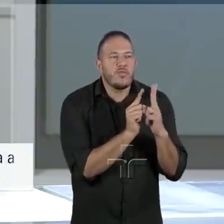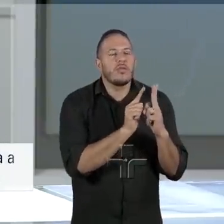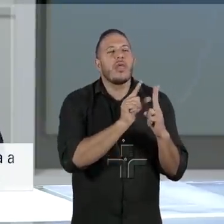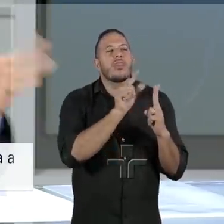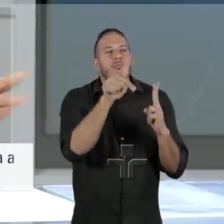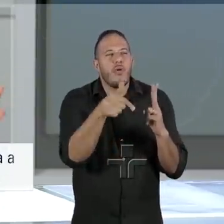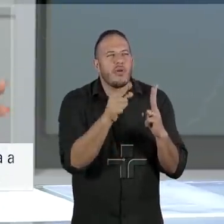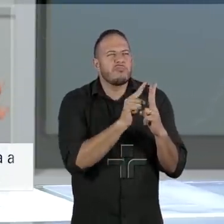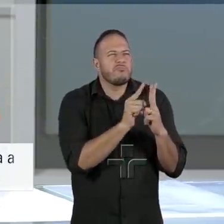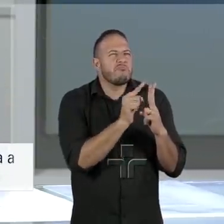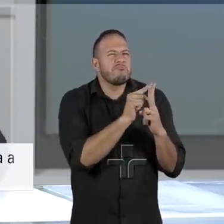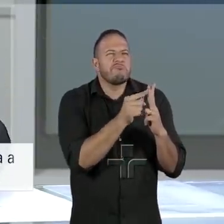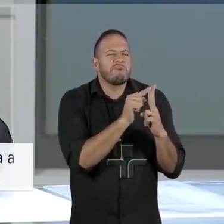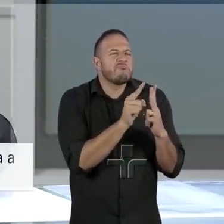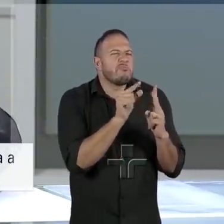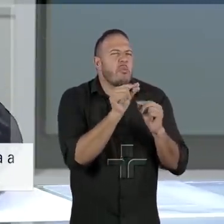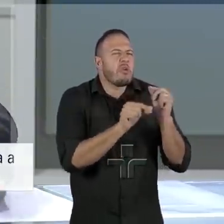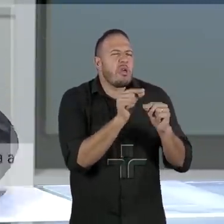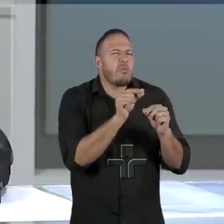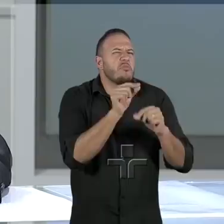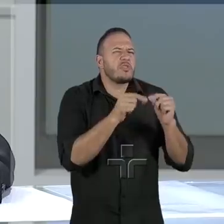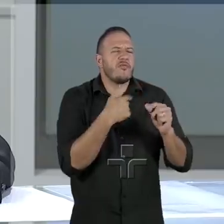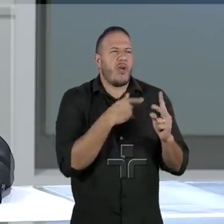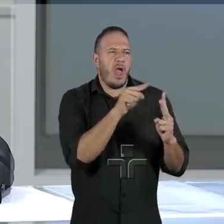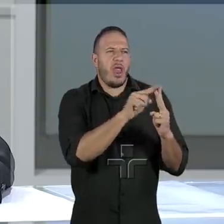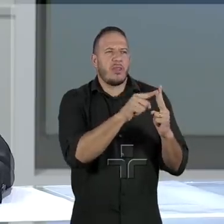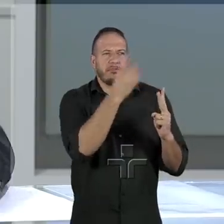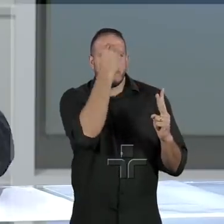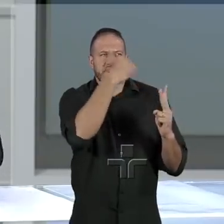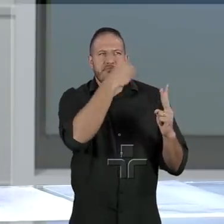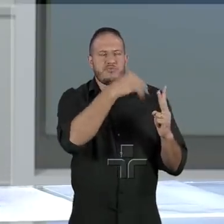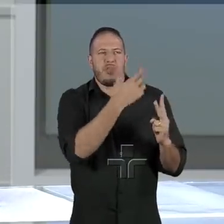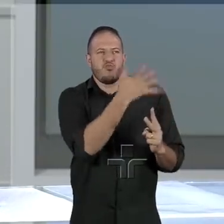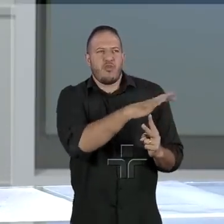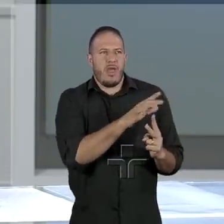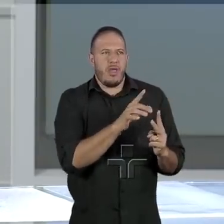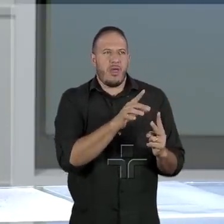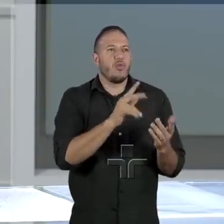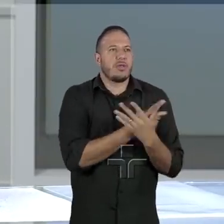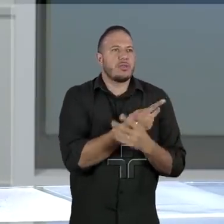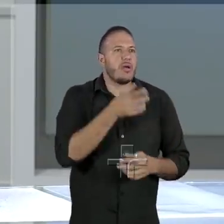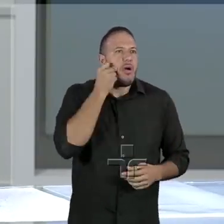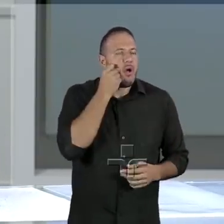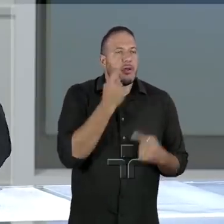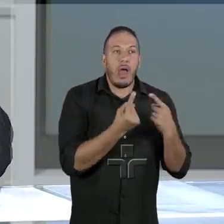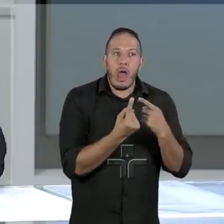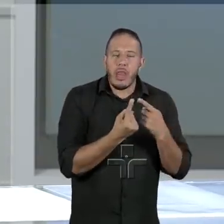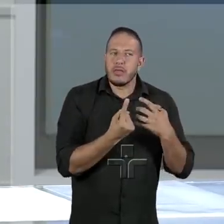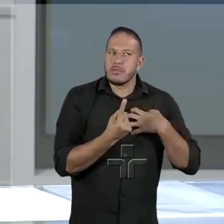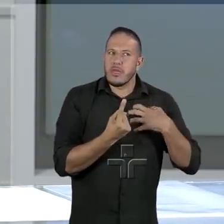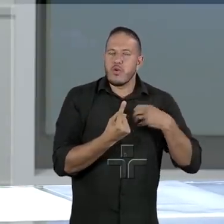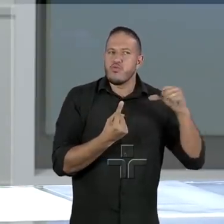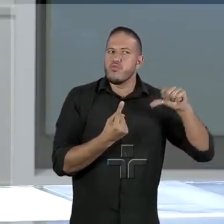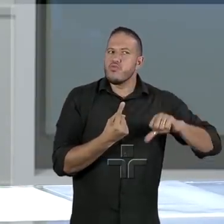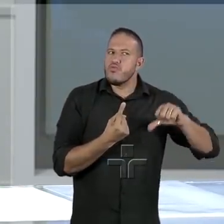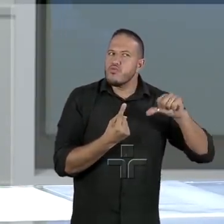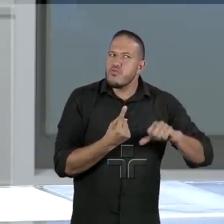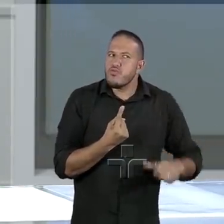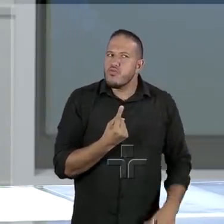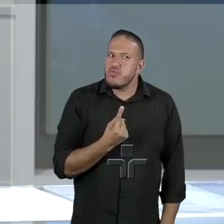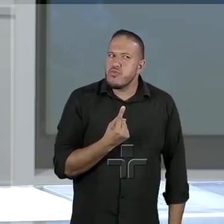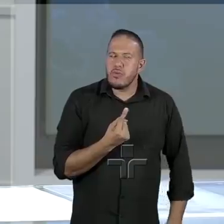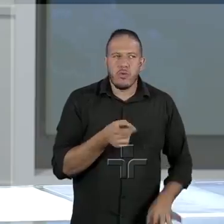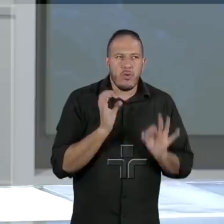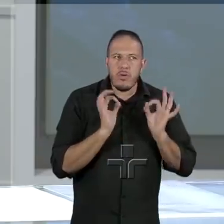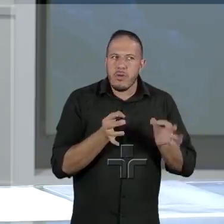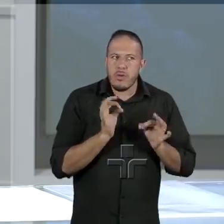casal, por qualquer razão, resolve não consumar a adoção, isso gera uma situação tão cruel